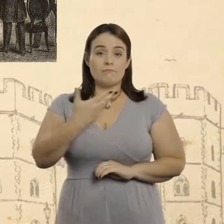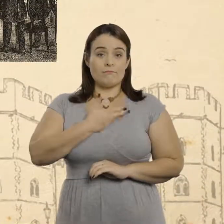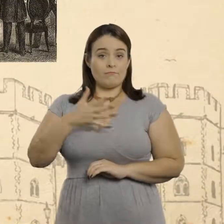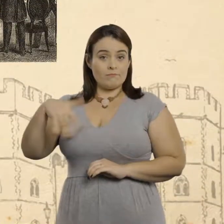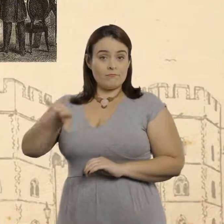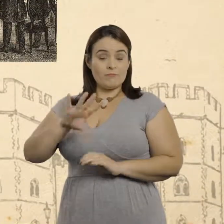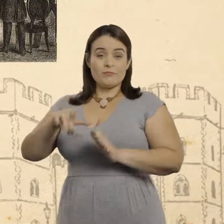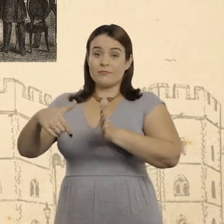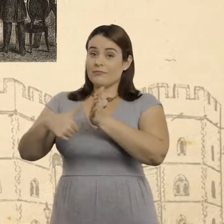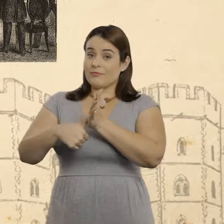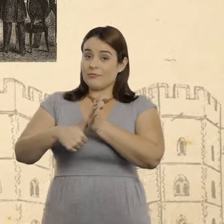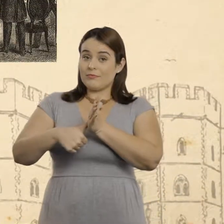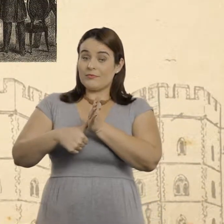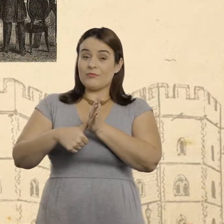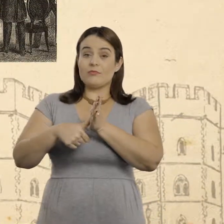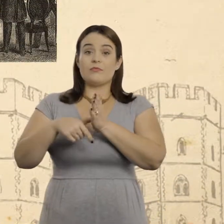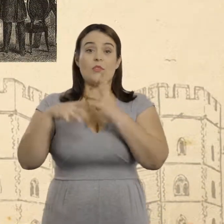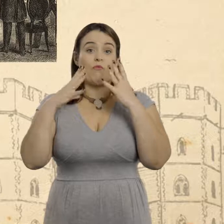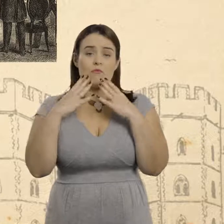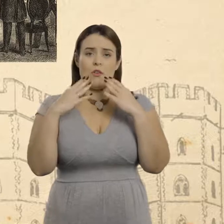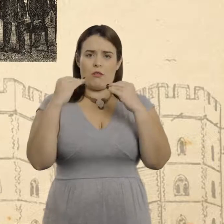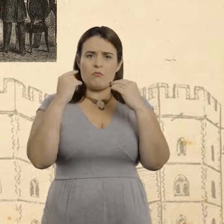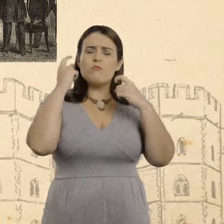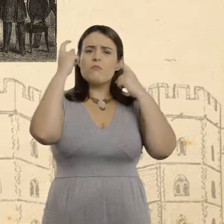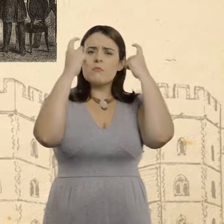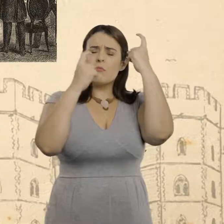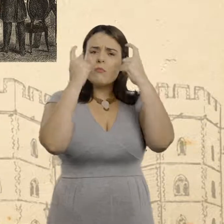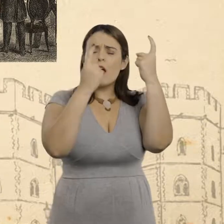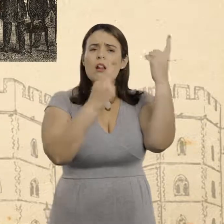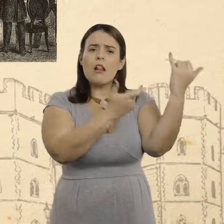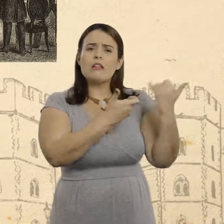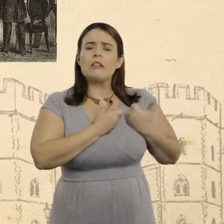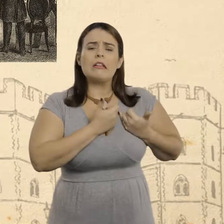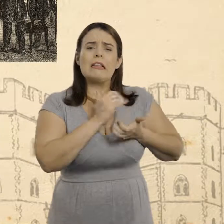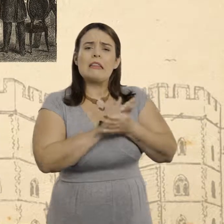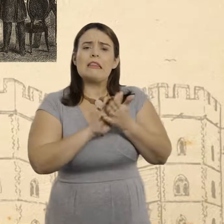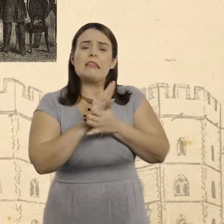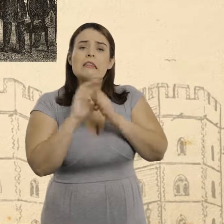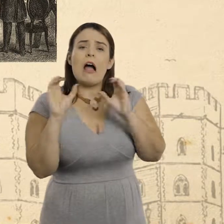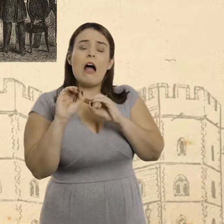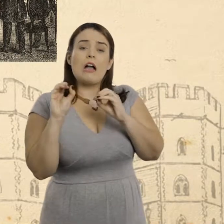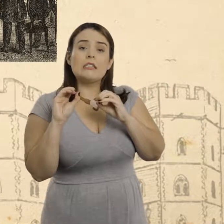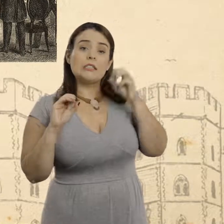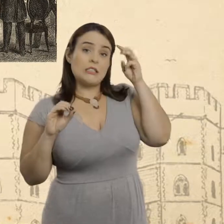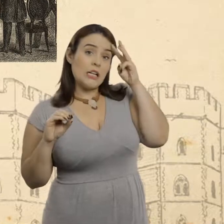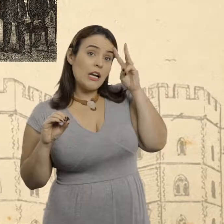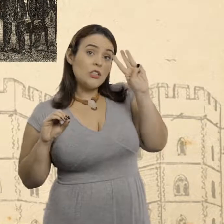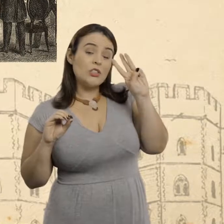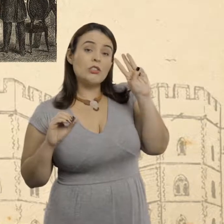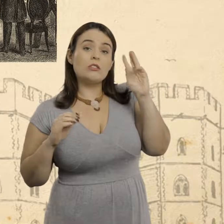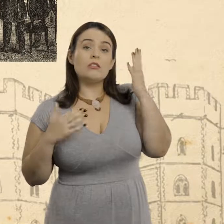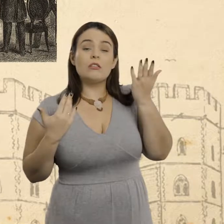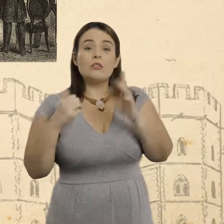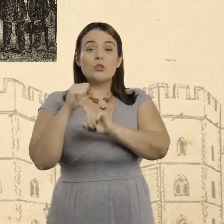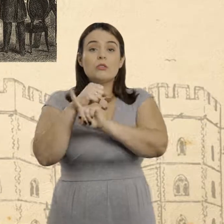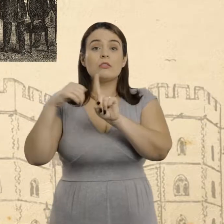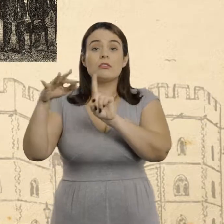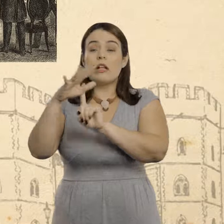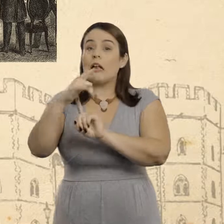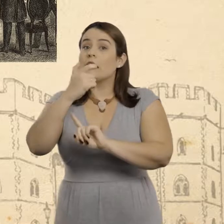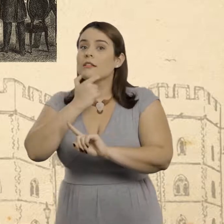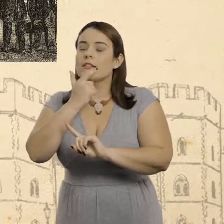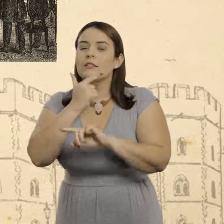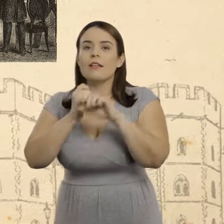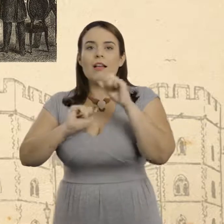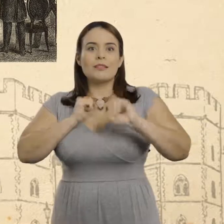Os amigos do clube de Phileas Fogg estavam preocupados porque não tinham notícia dele. Nos 3 últimos dias, a